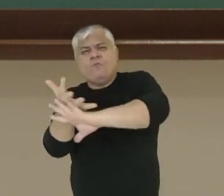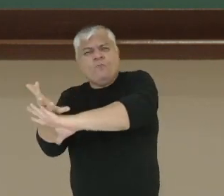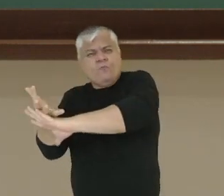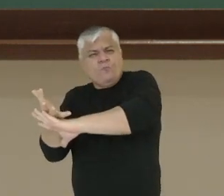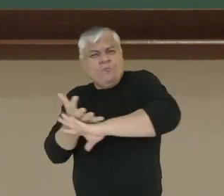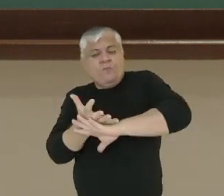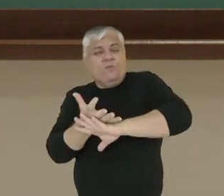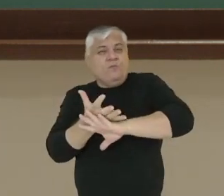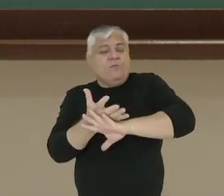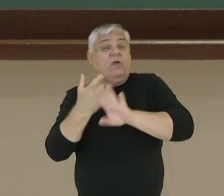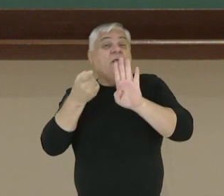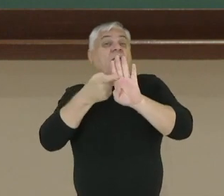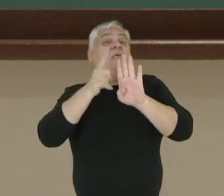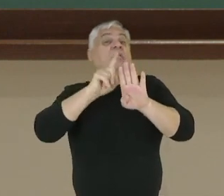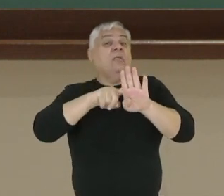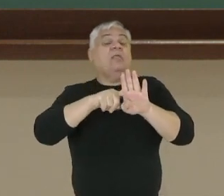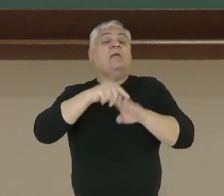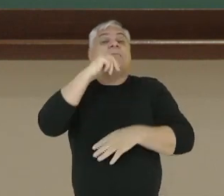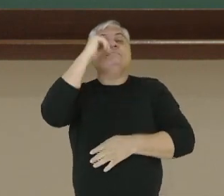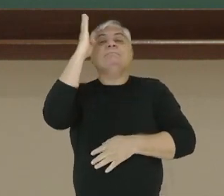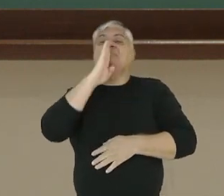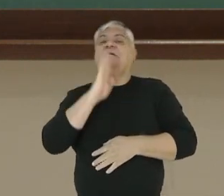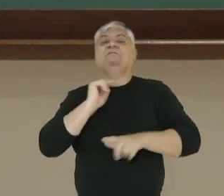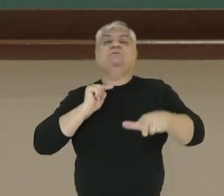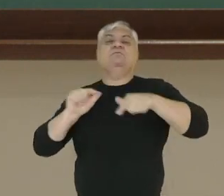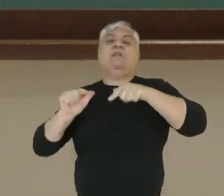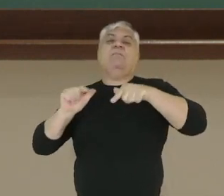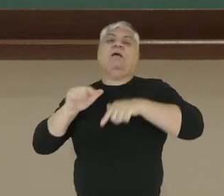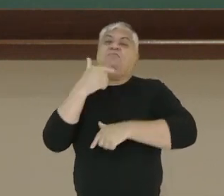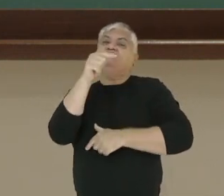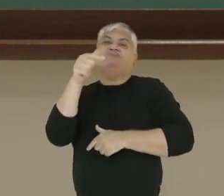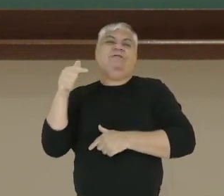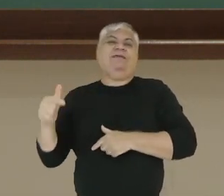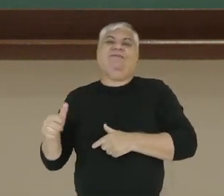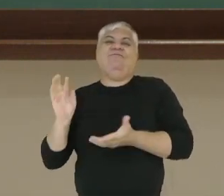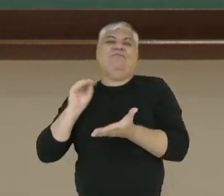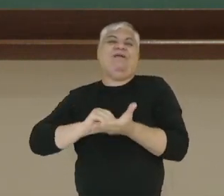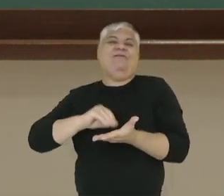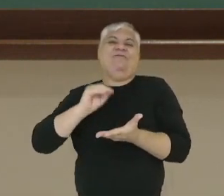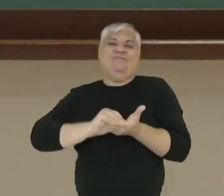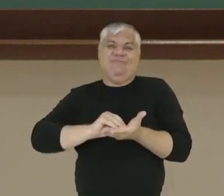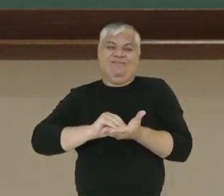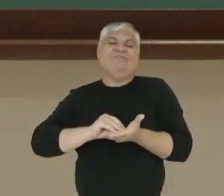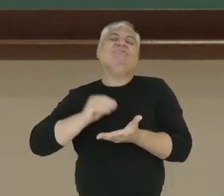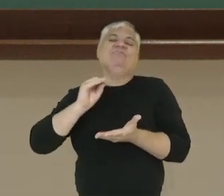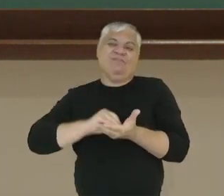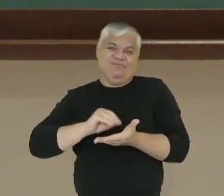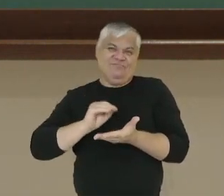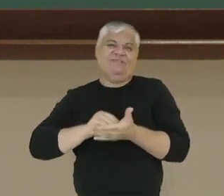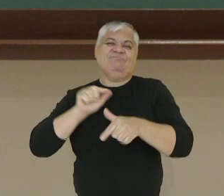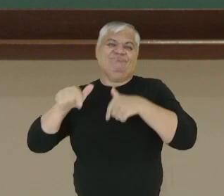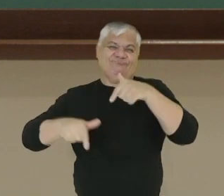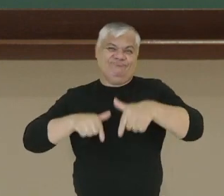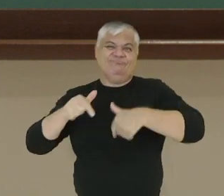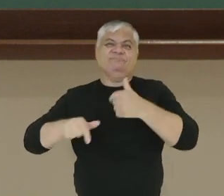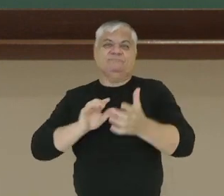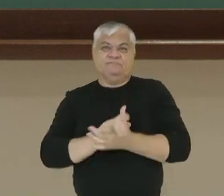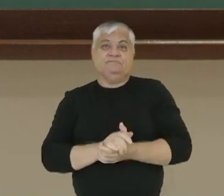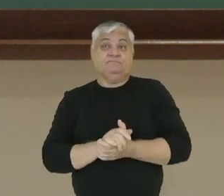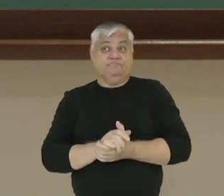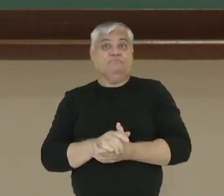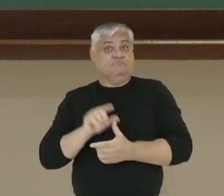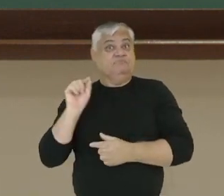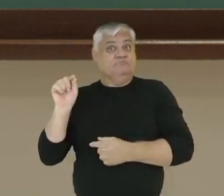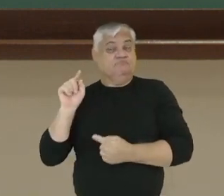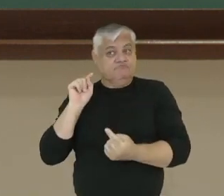ter empregos. Então, o deserto pode significar escassez, o que indica a falta de emprego no país. Essa